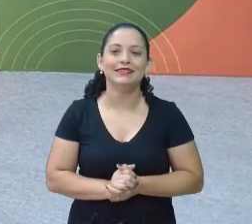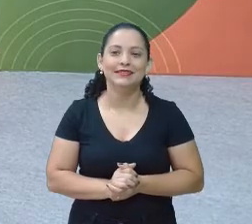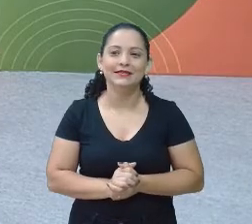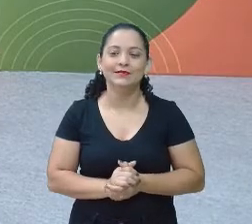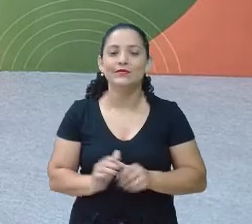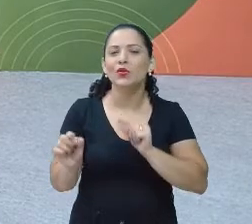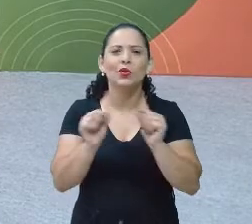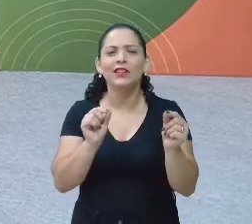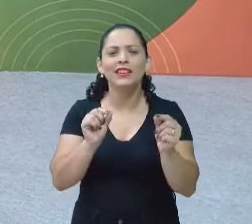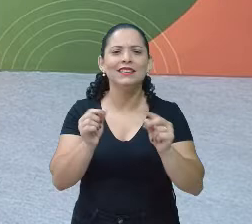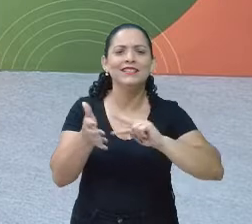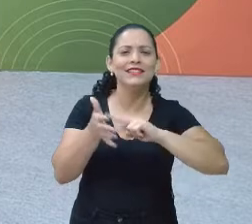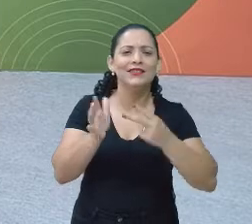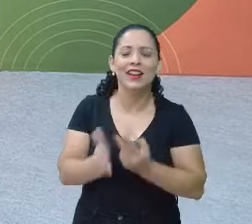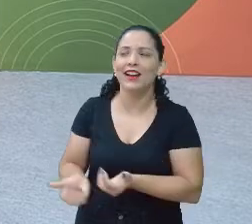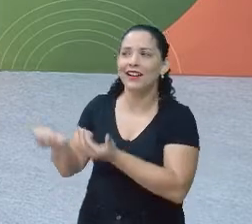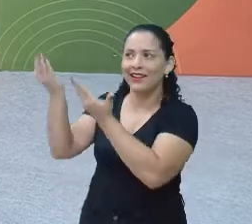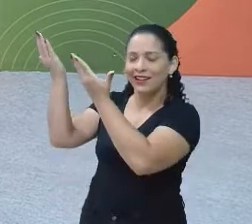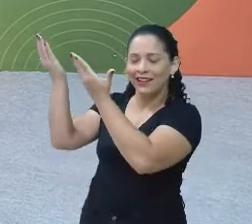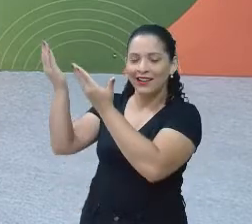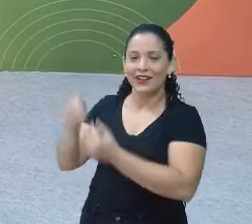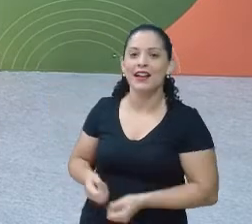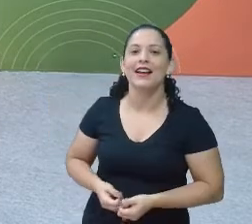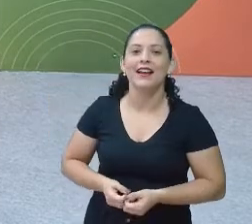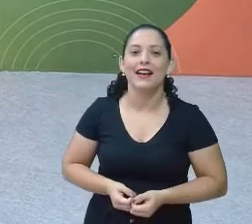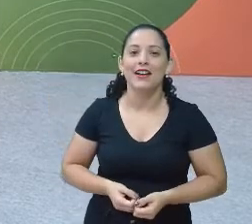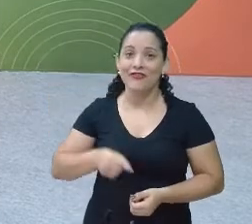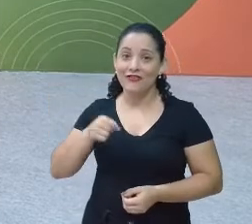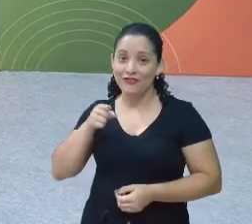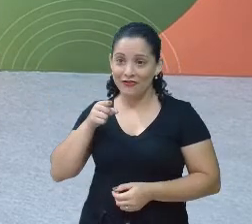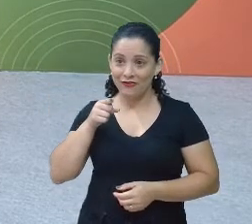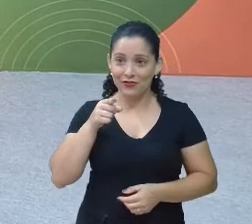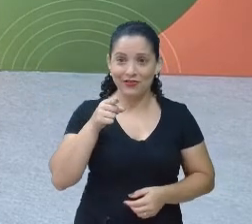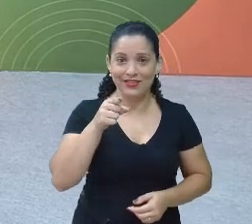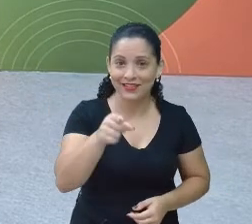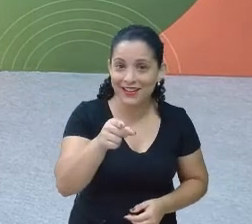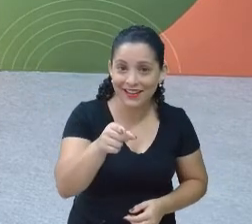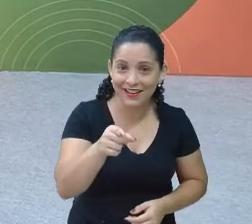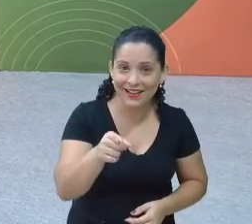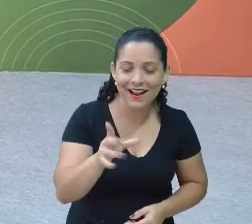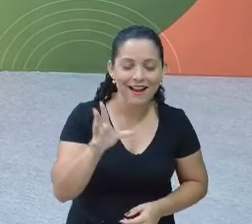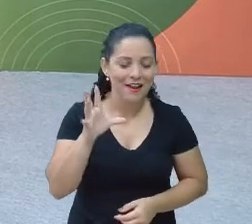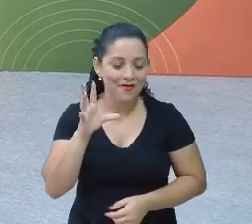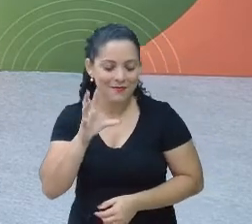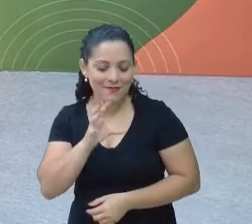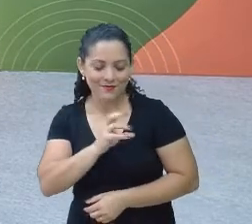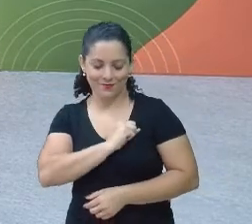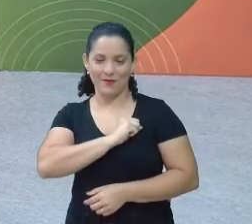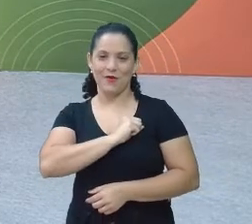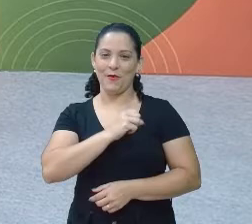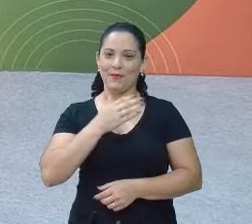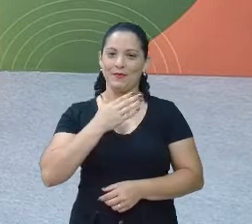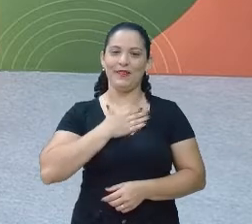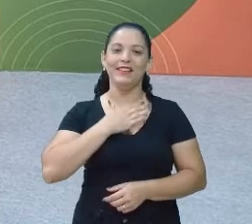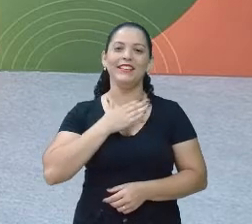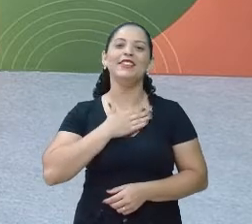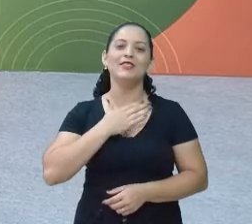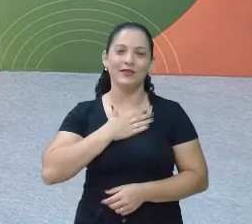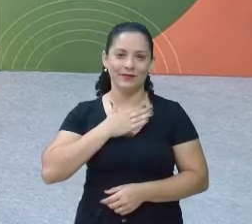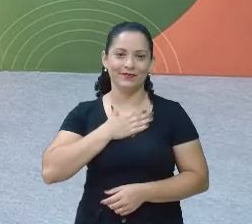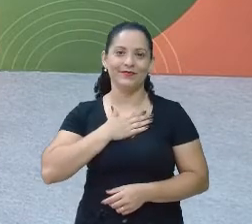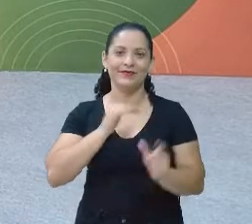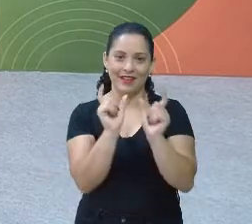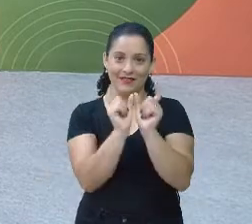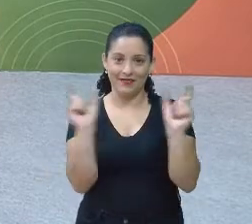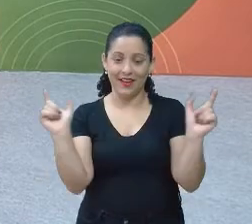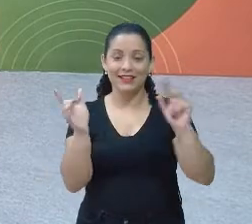You are my love. Você é o meu... Vocês sabem o que é isso aqui, gente. Pelo amor de Deus. Você é o meu amor. Então ele